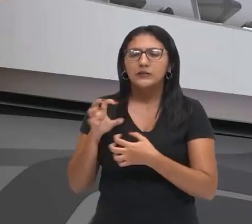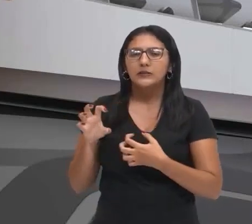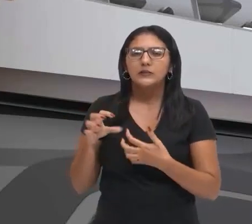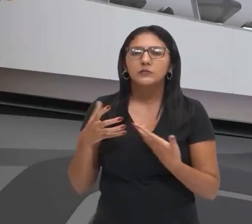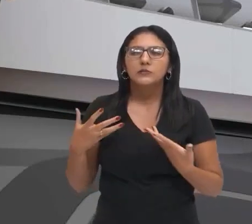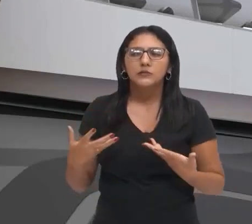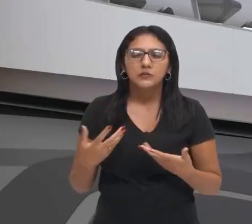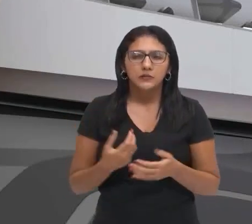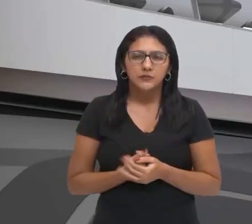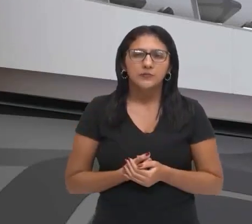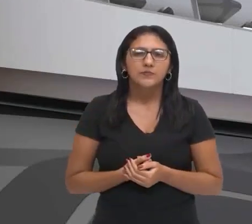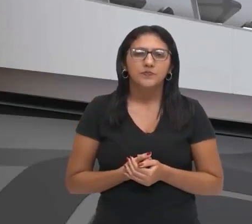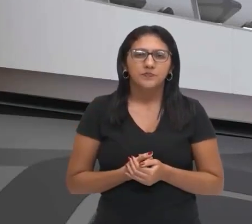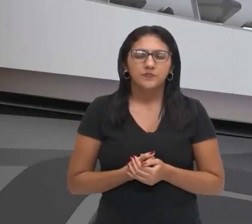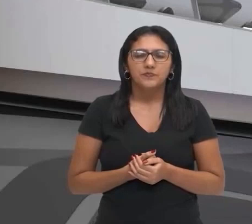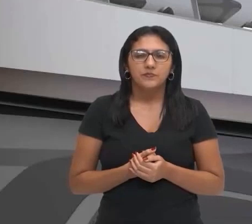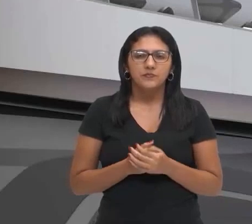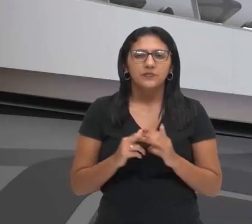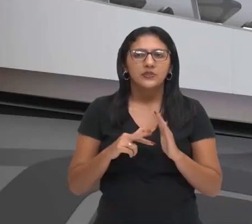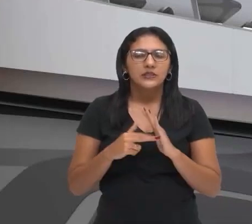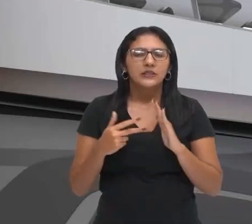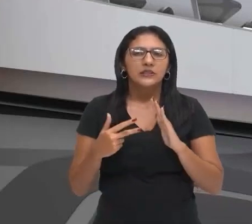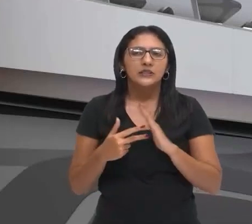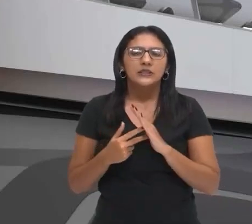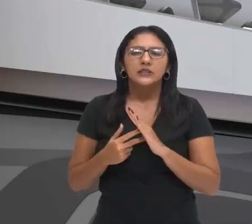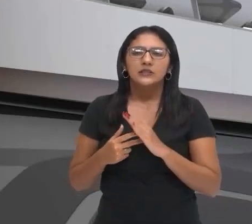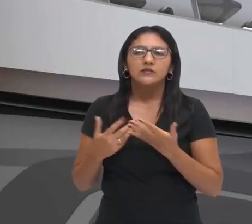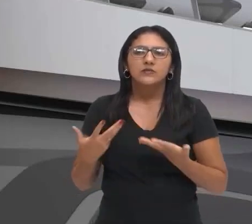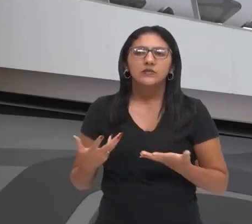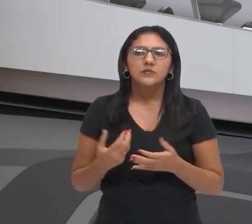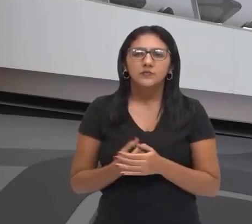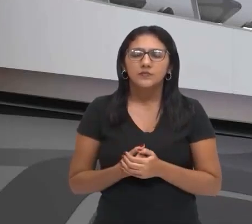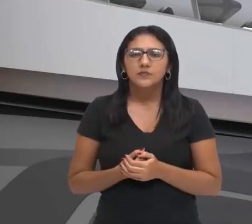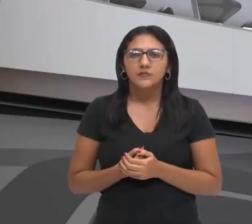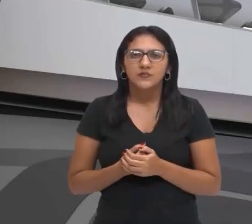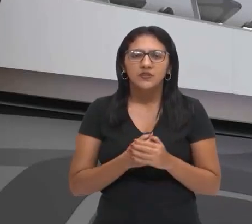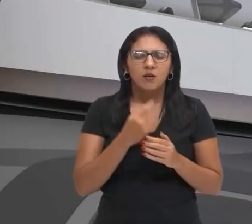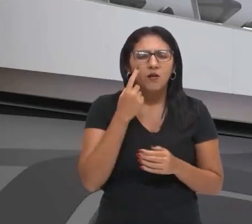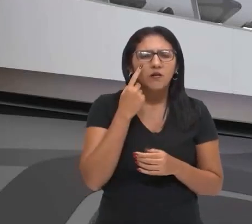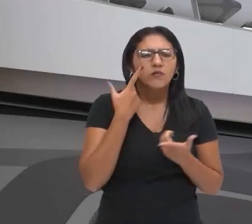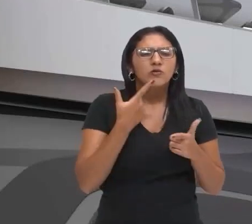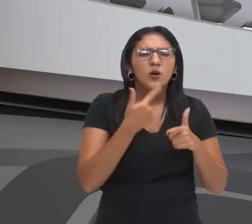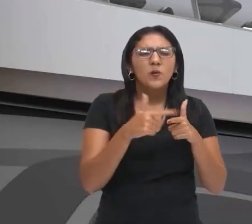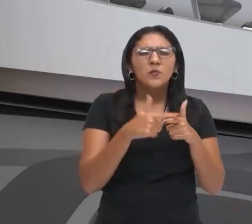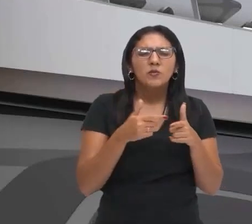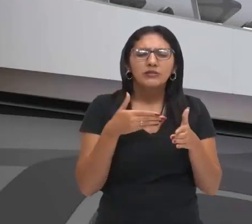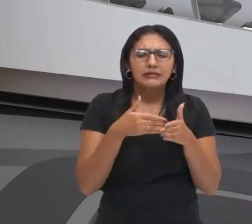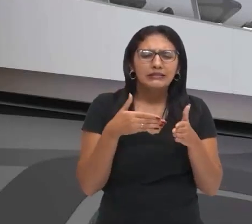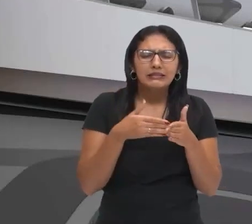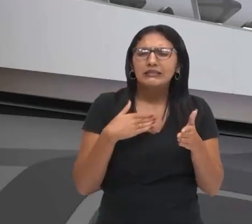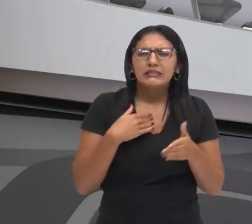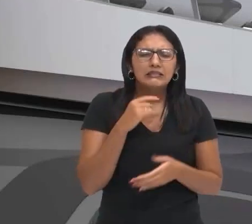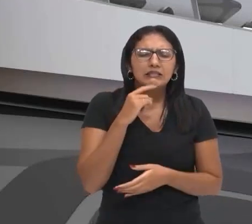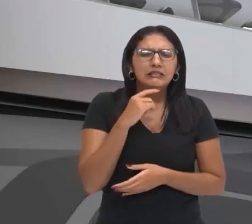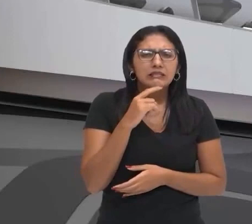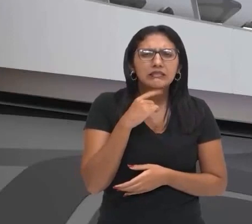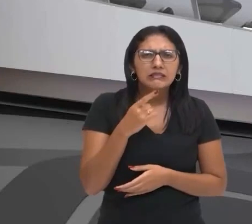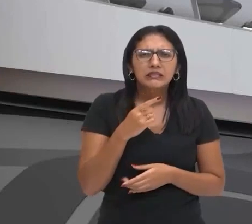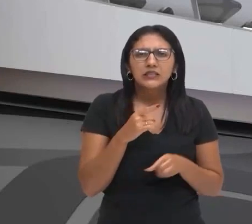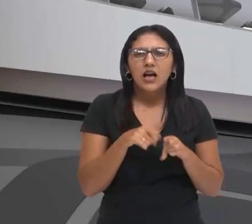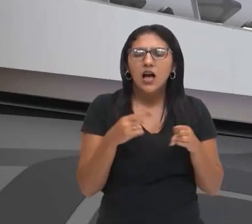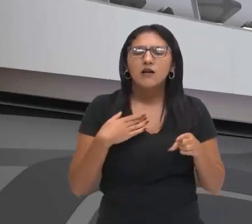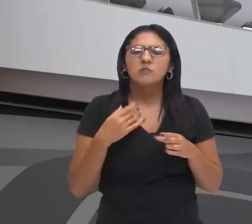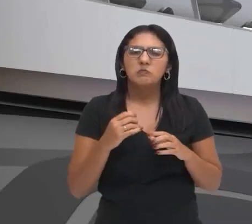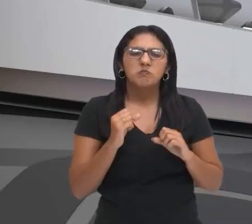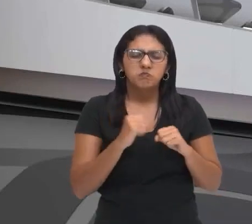que é a resiliência? É justamente eu encontrar um obstáculo, eu não consegui, mas eu vou